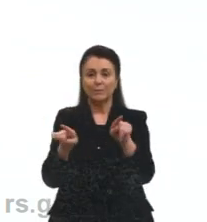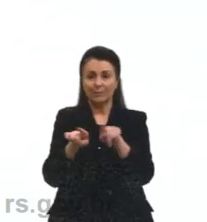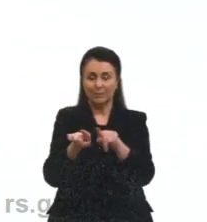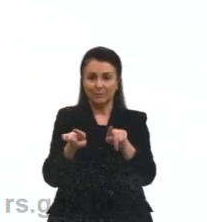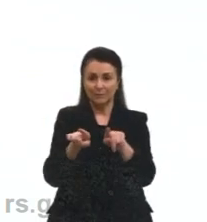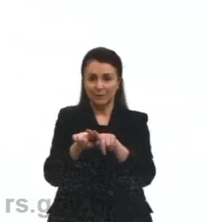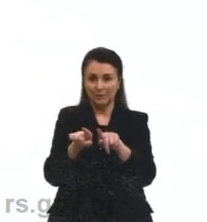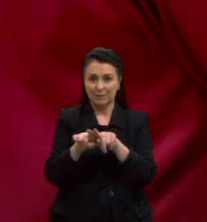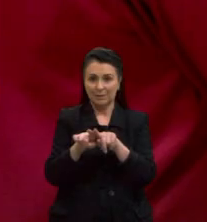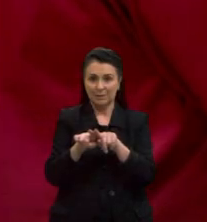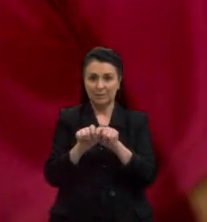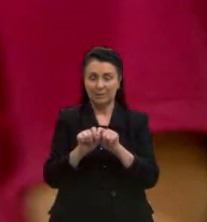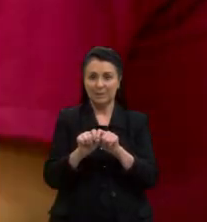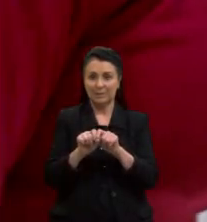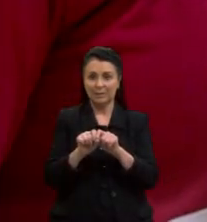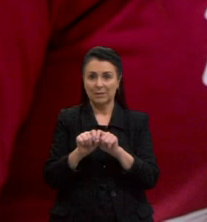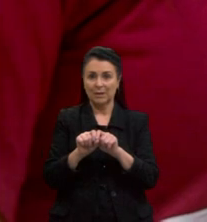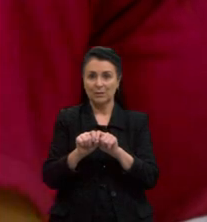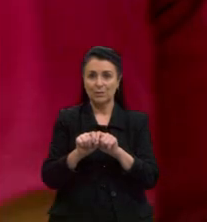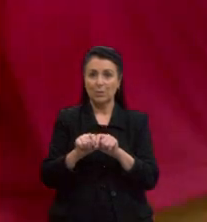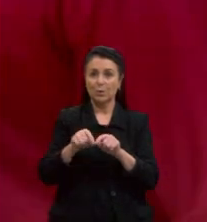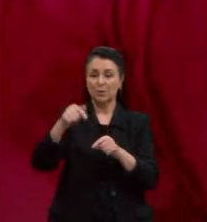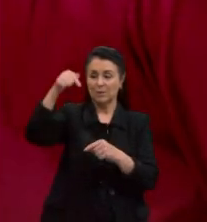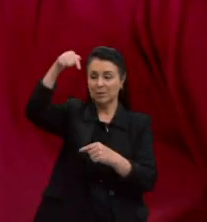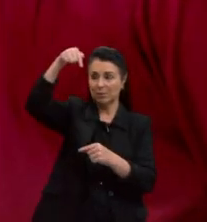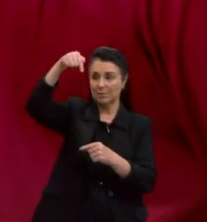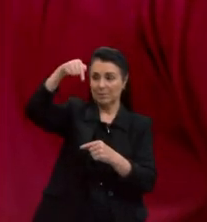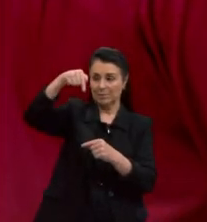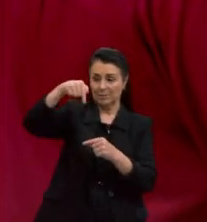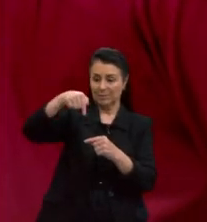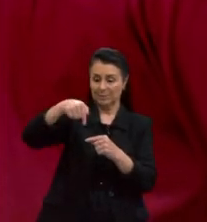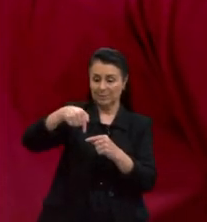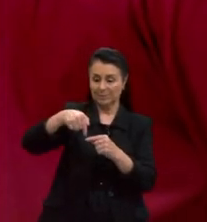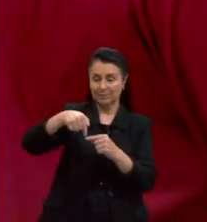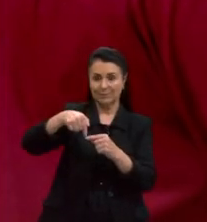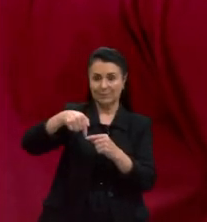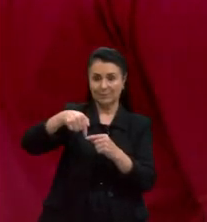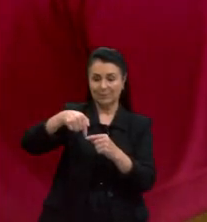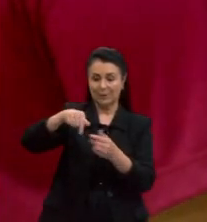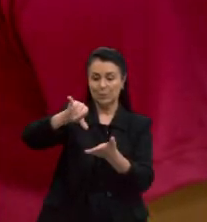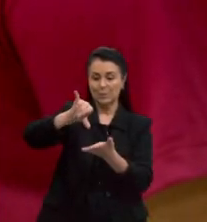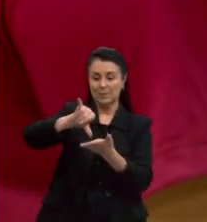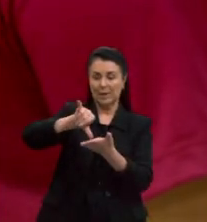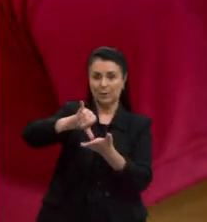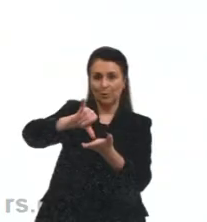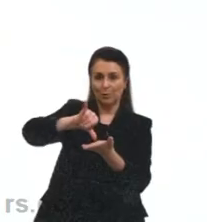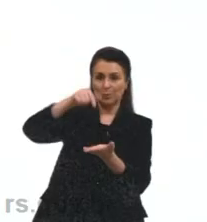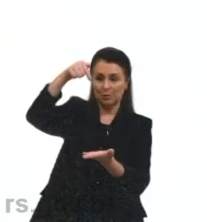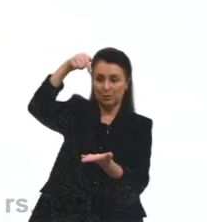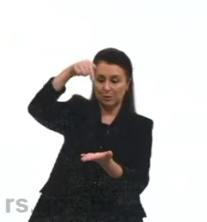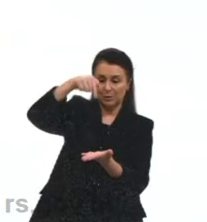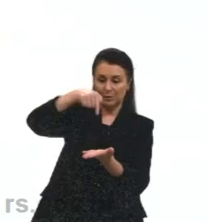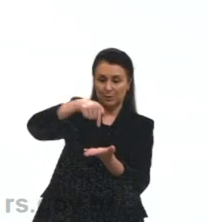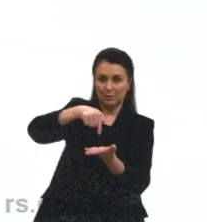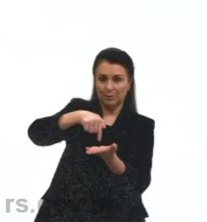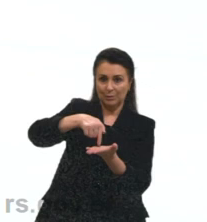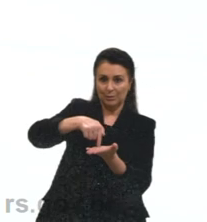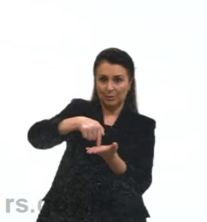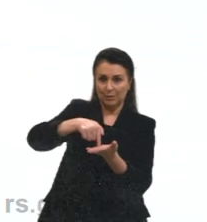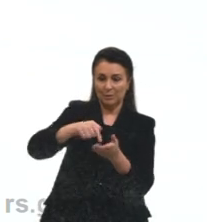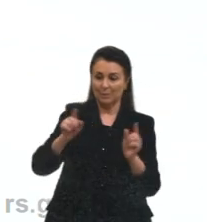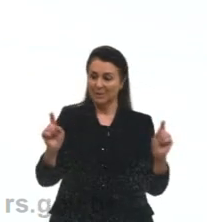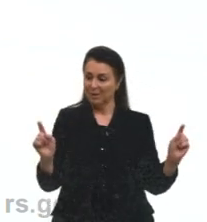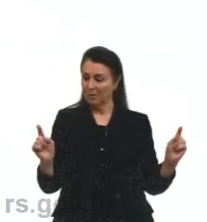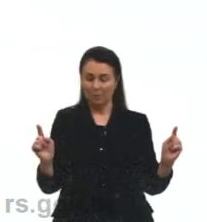de cima para baixo aí eu vou ter ele um pontinho Para sinalizar o meu centro mas eu venho